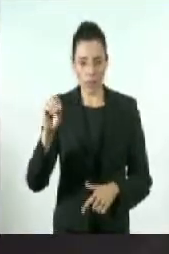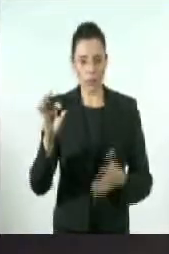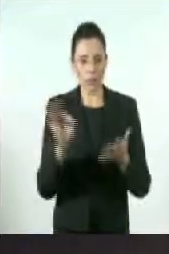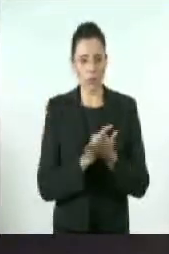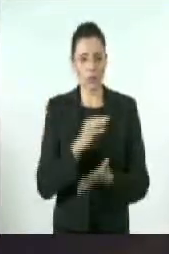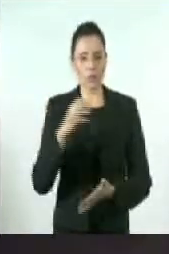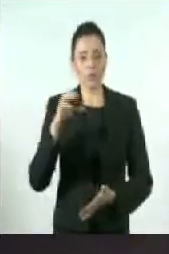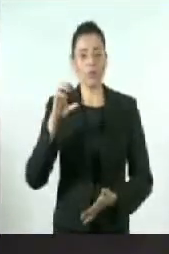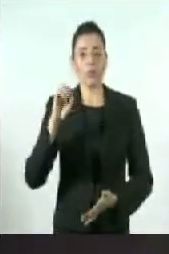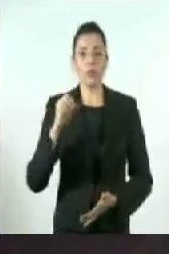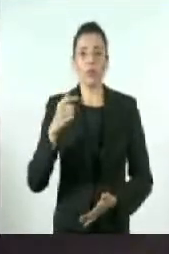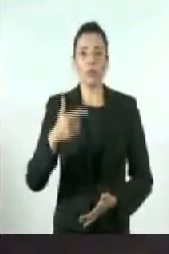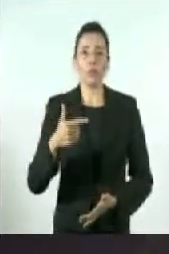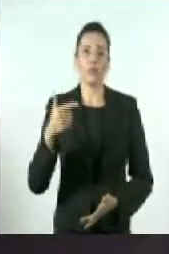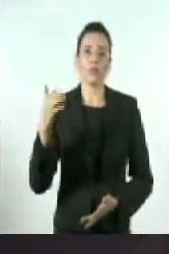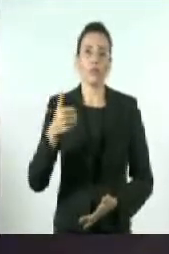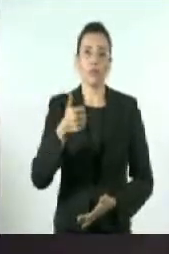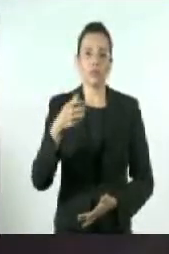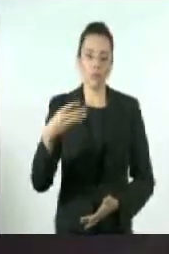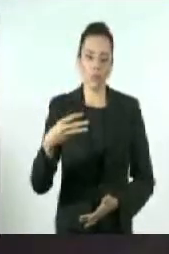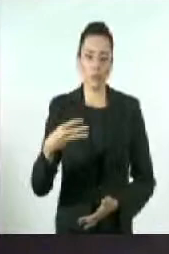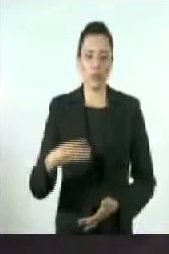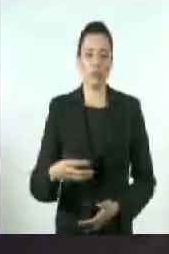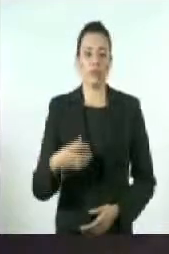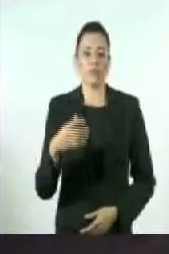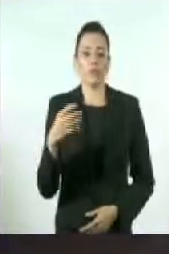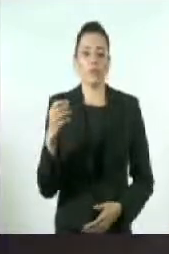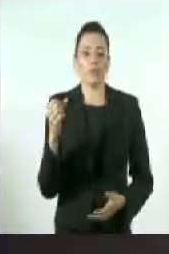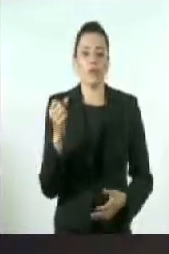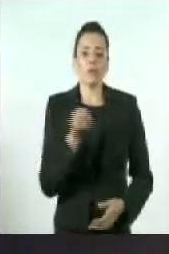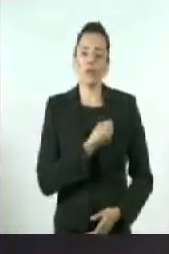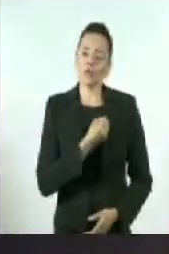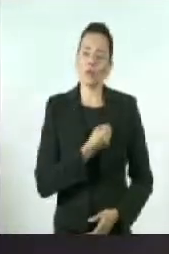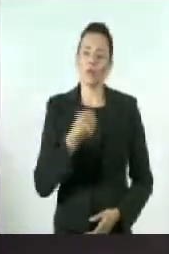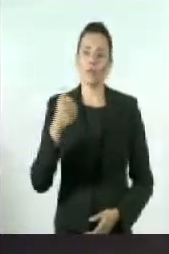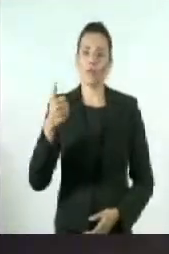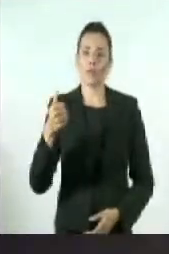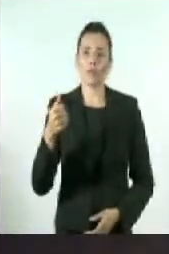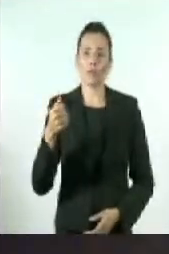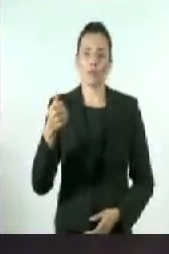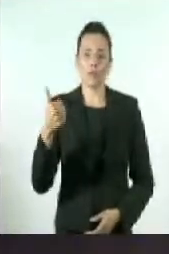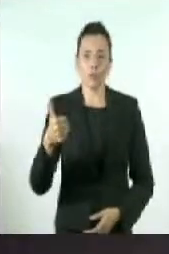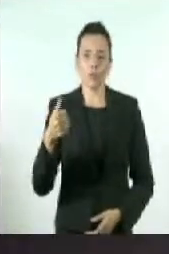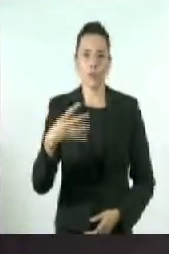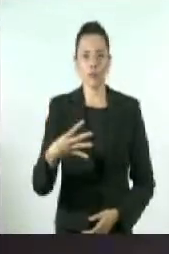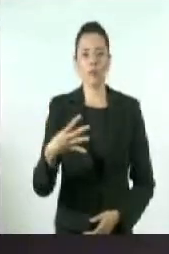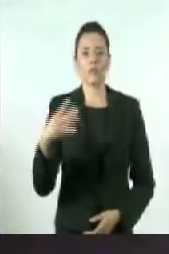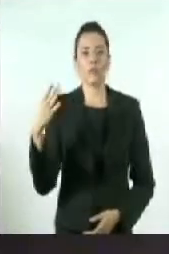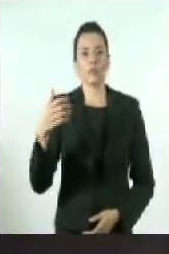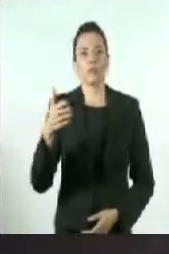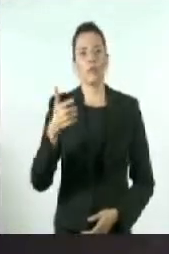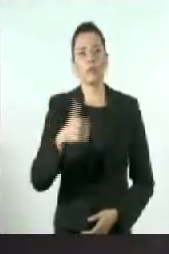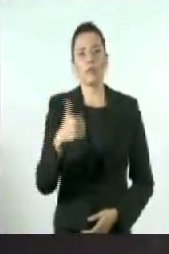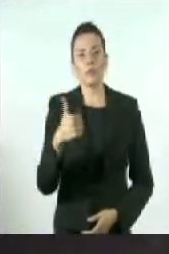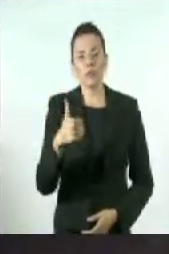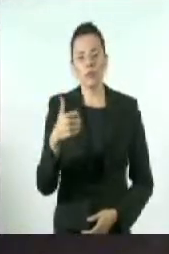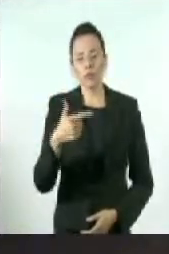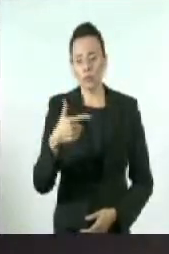Maxtec. Contrato 14/2011, firmado com a empresa Diplomata Mão de Obra Especializada.